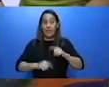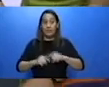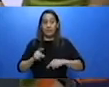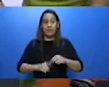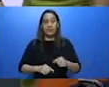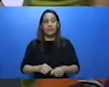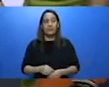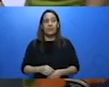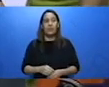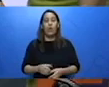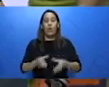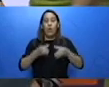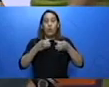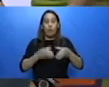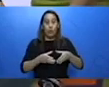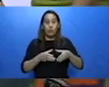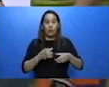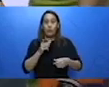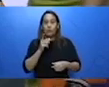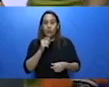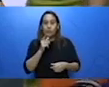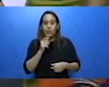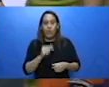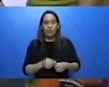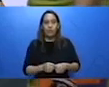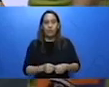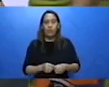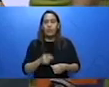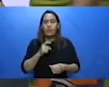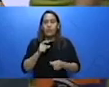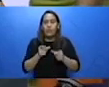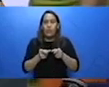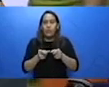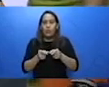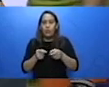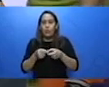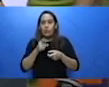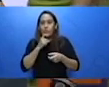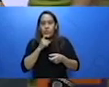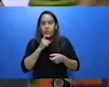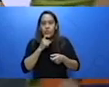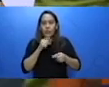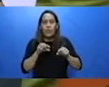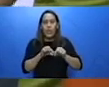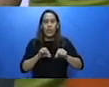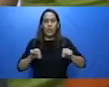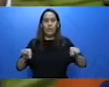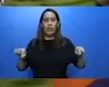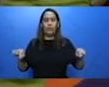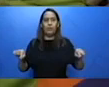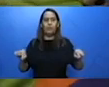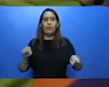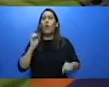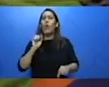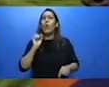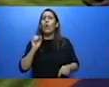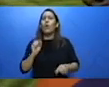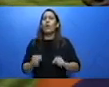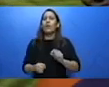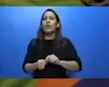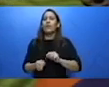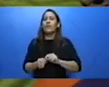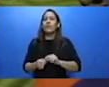materiais. Um pote com água, cubos de gelo, um barbante. O que estava faltando aqui?